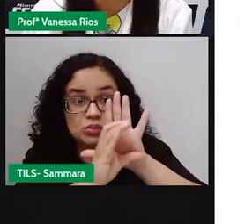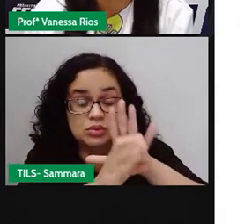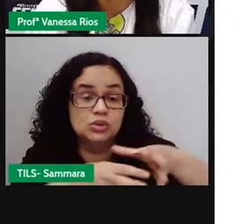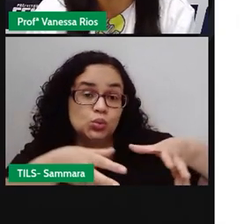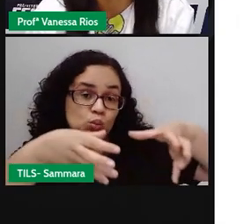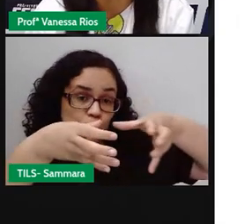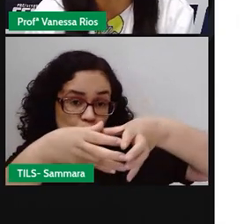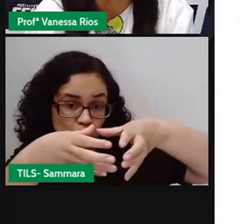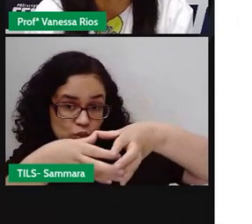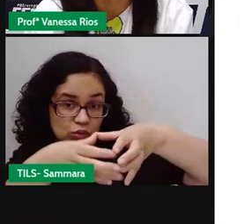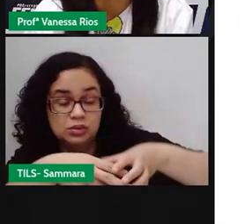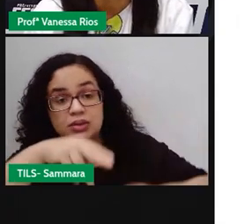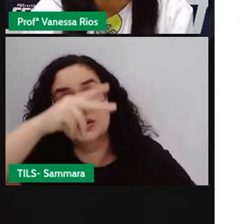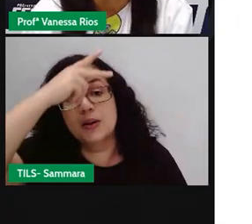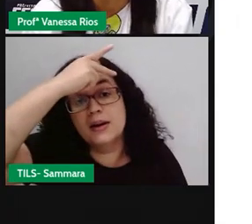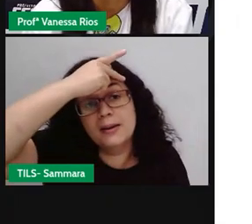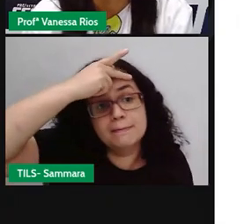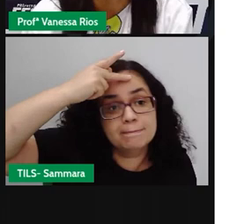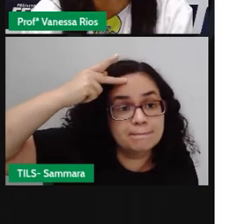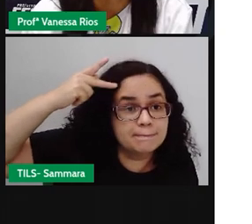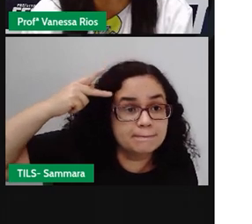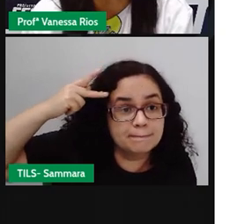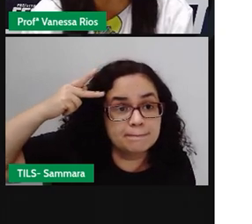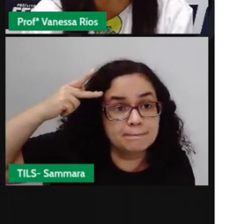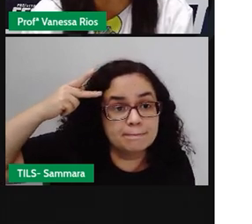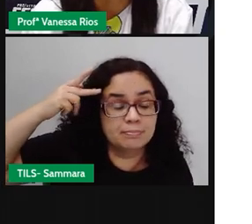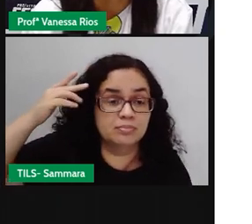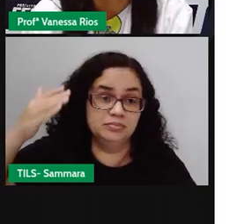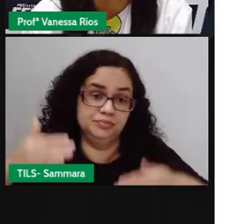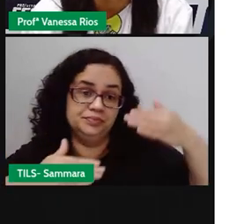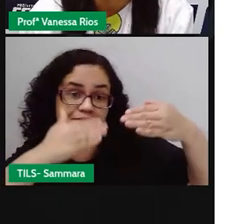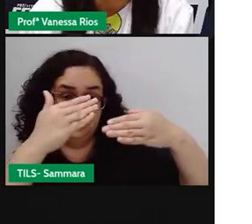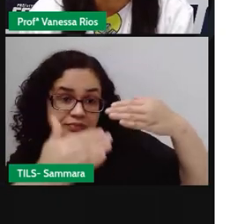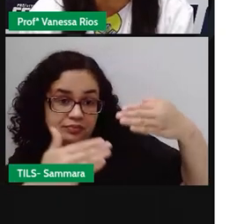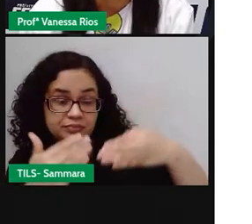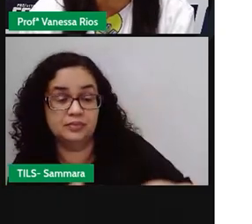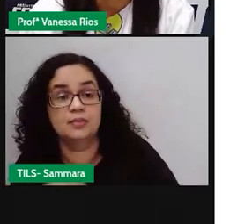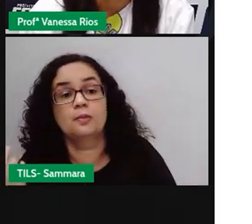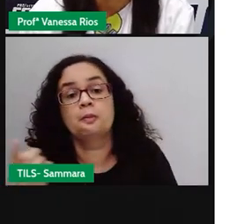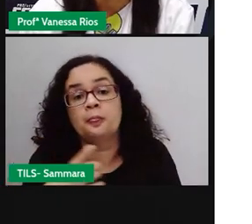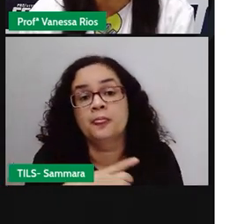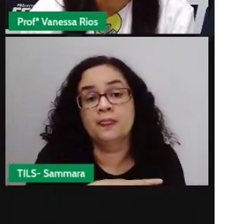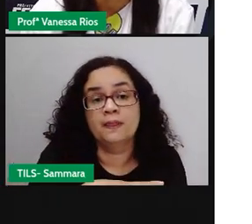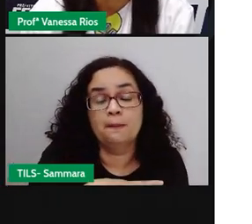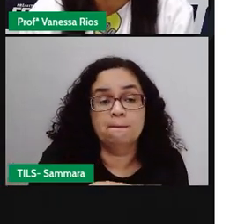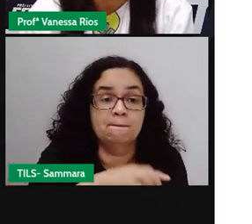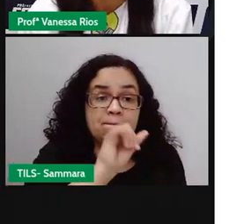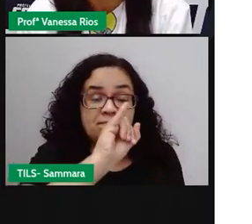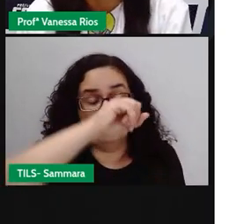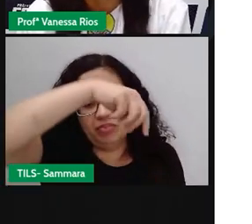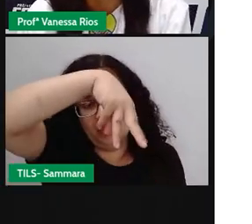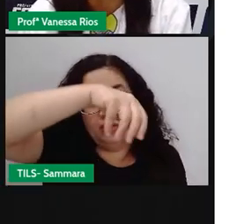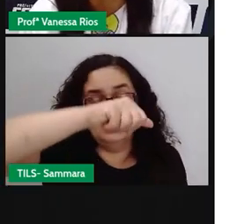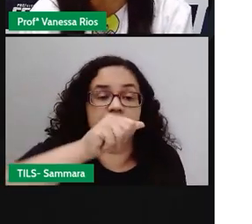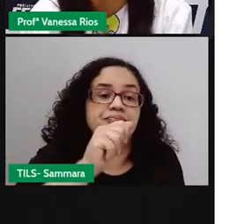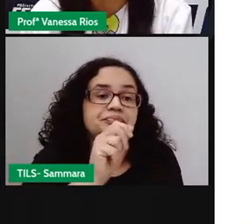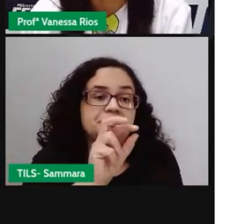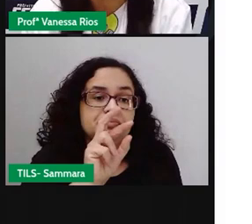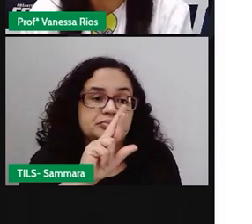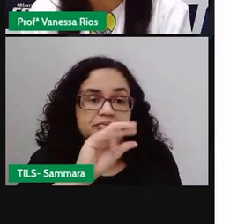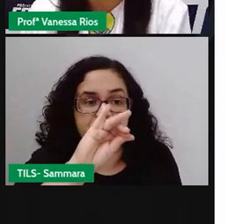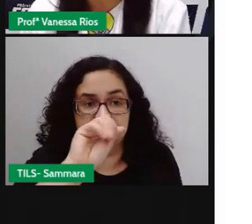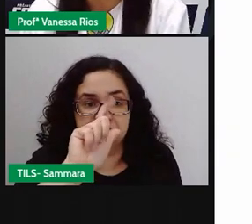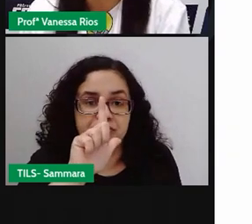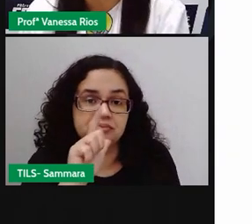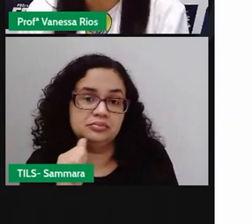grupos e dos indivíduos que foram deixando esses patrimônios. Então, os patrimônios imateriais, ele